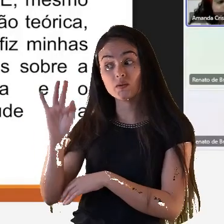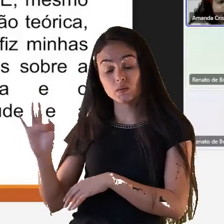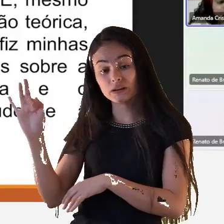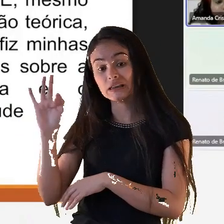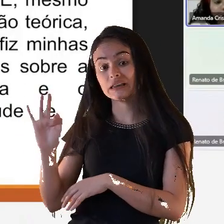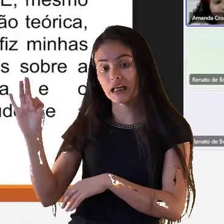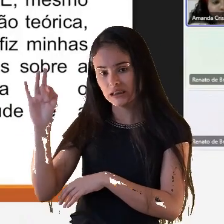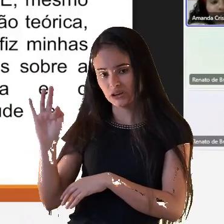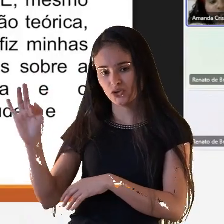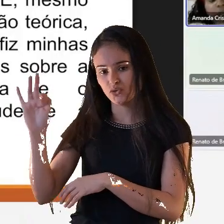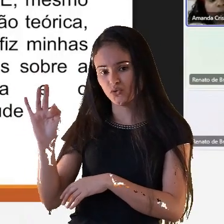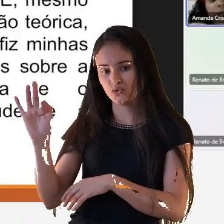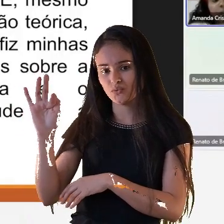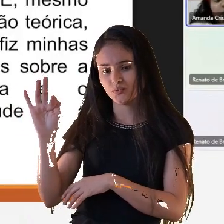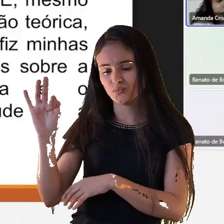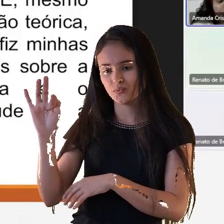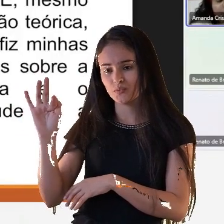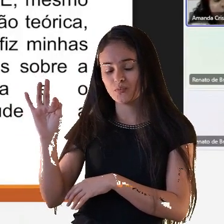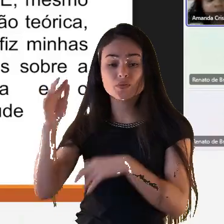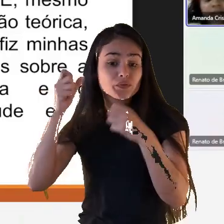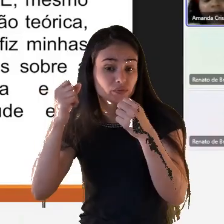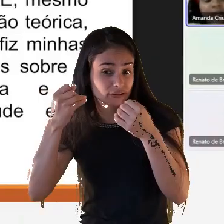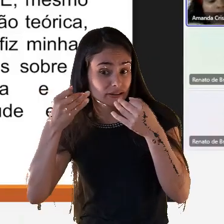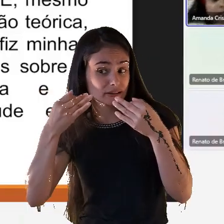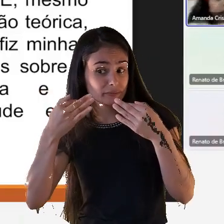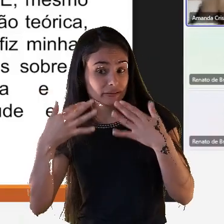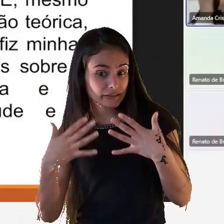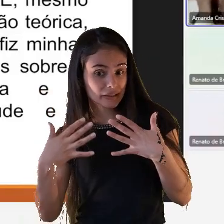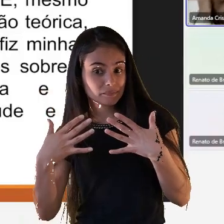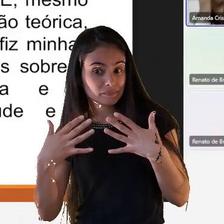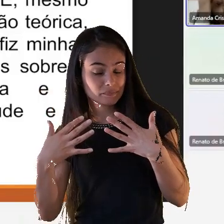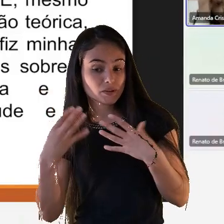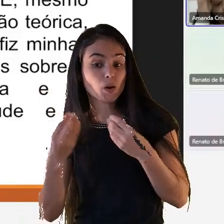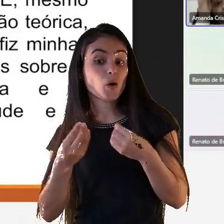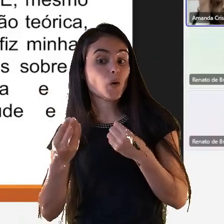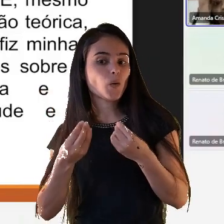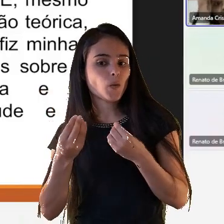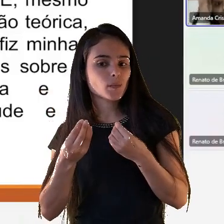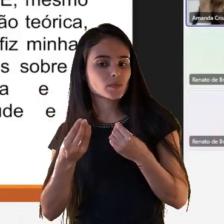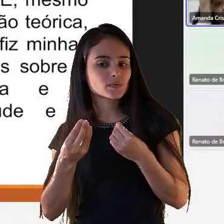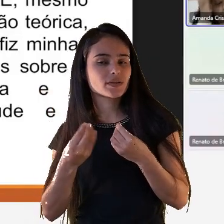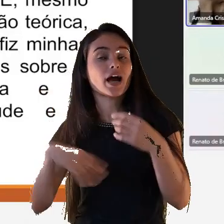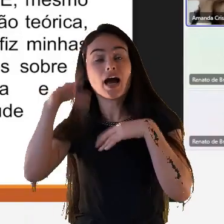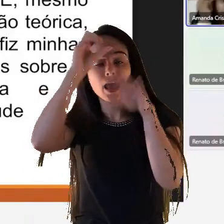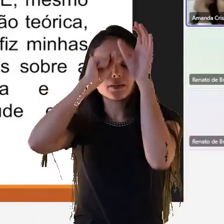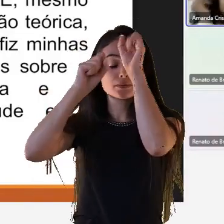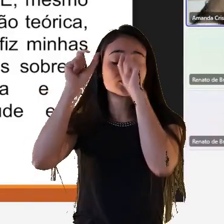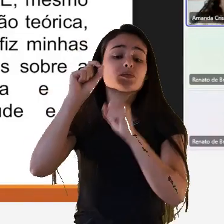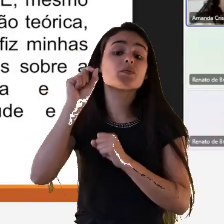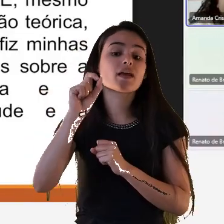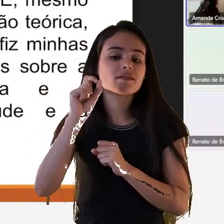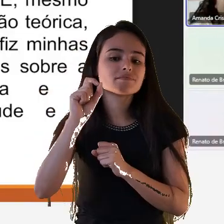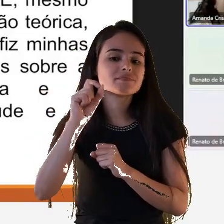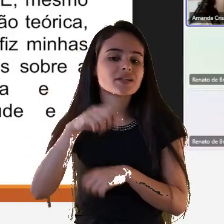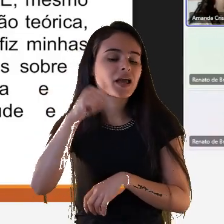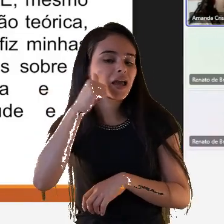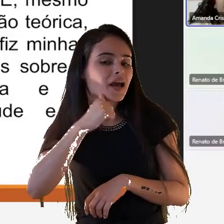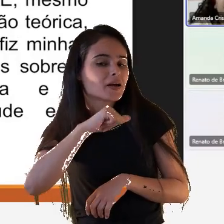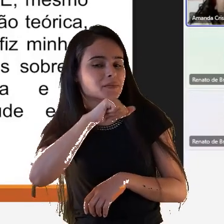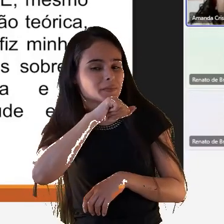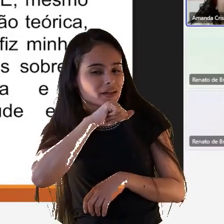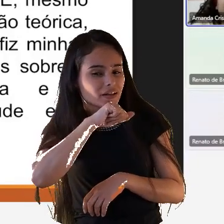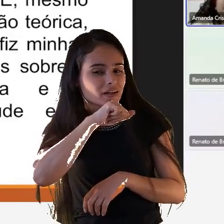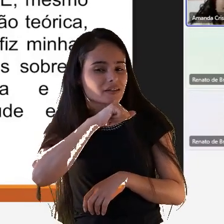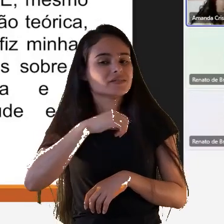vou falar aqui hoje eu aprendi na minha casa, né, com a minha mãe, com a minha avó, com a minha bisavó e com as minhas tias, né,